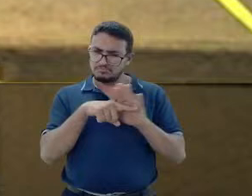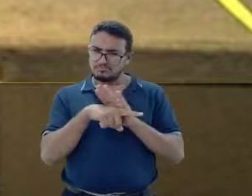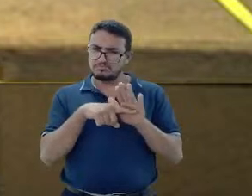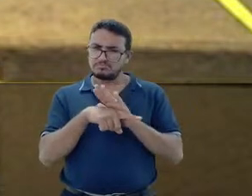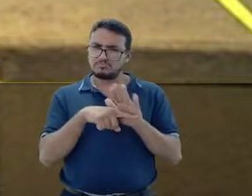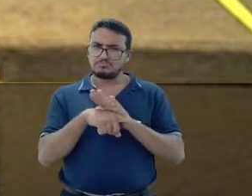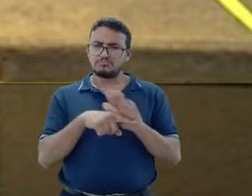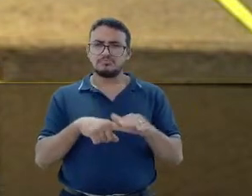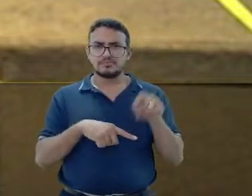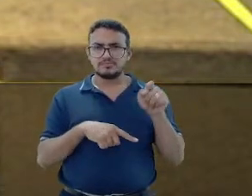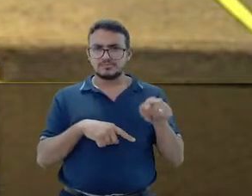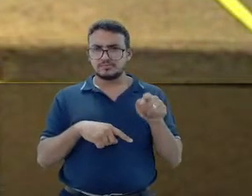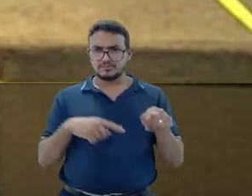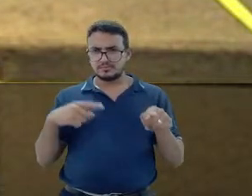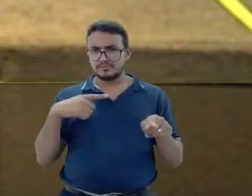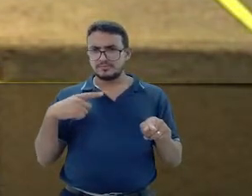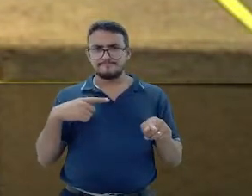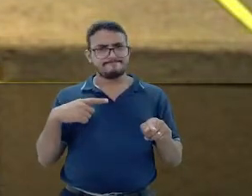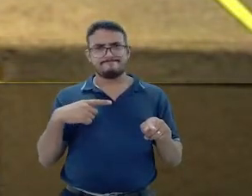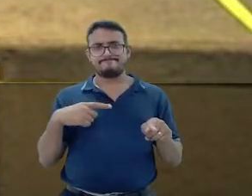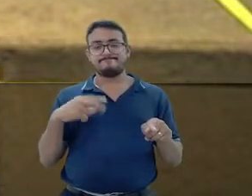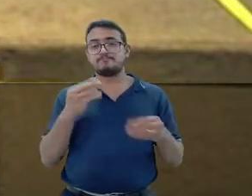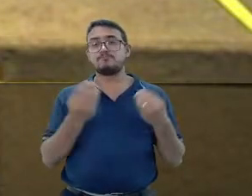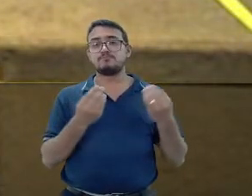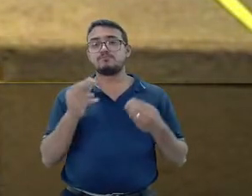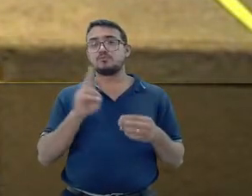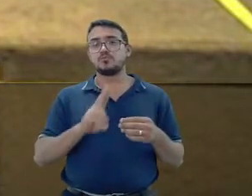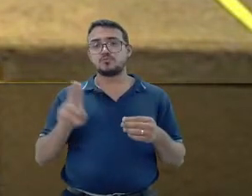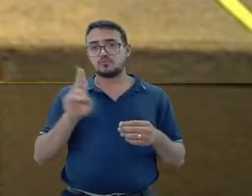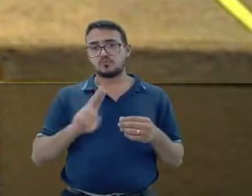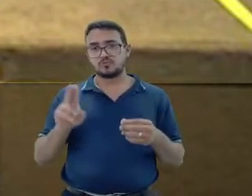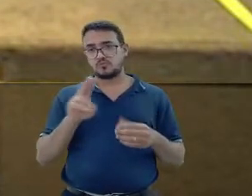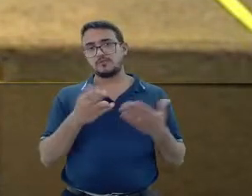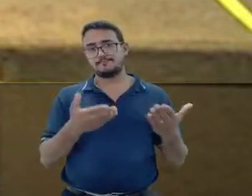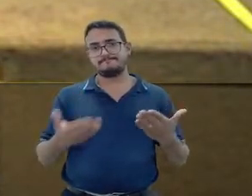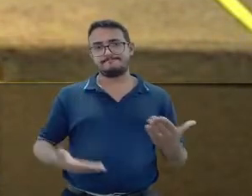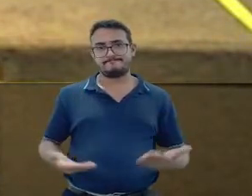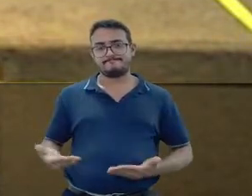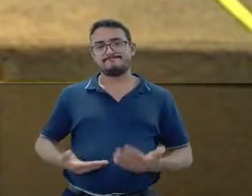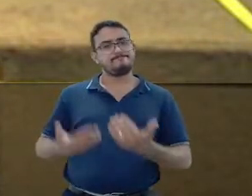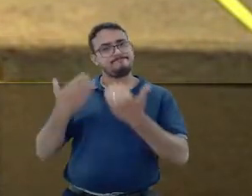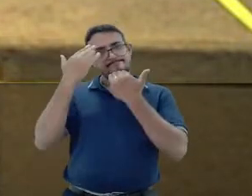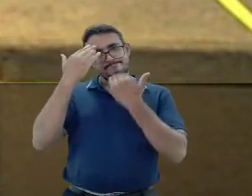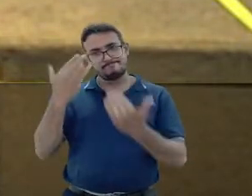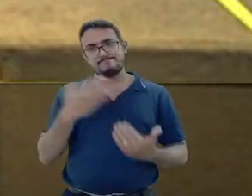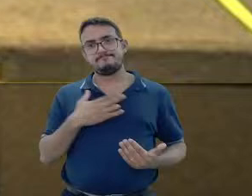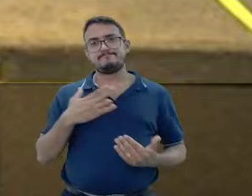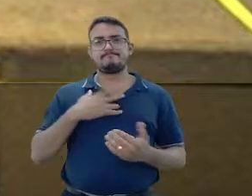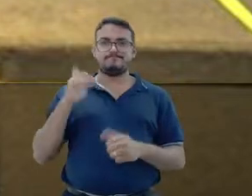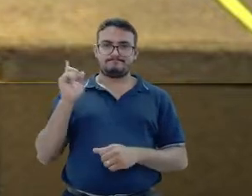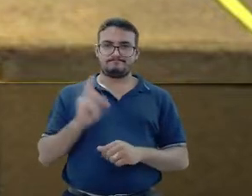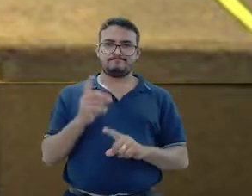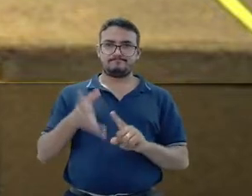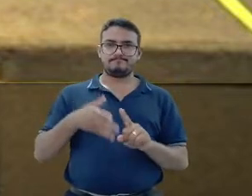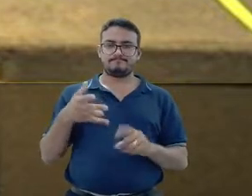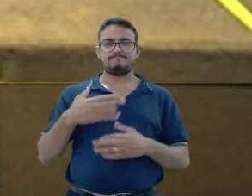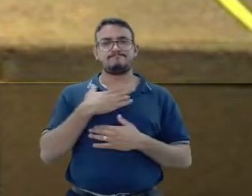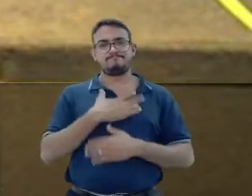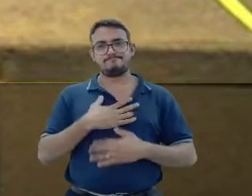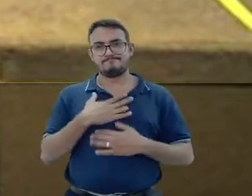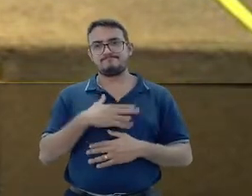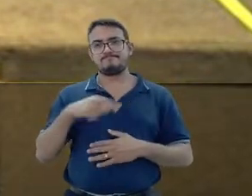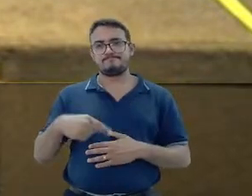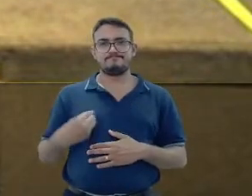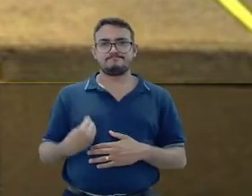relação à utilização pelo obreiro. Mas agradeço a oportunidade, é uma honra estar aqui apresentando